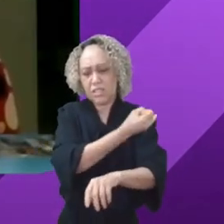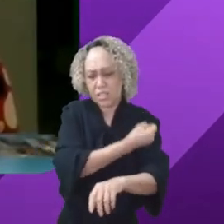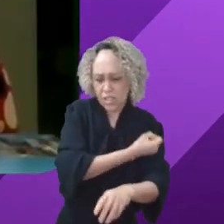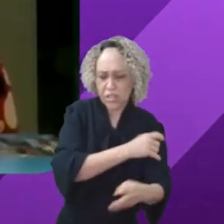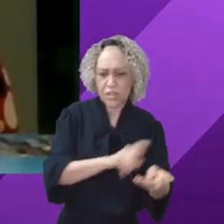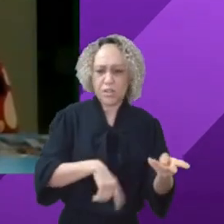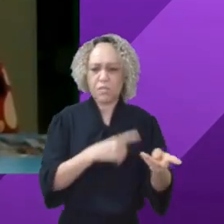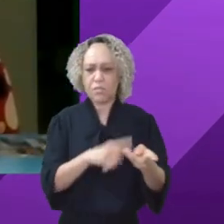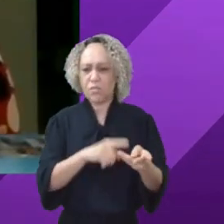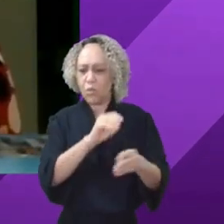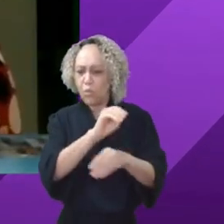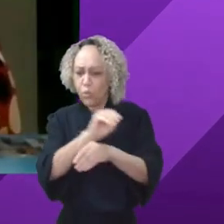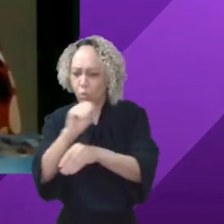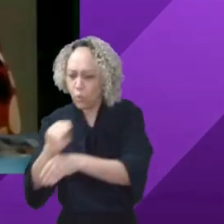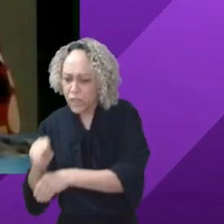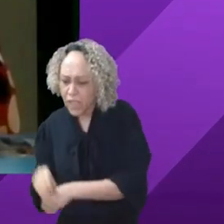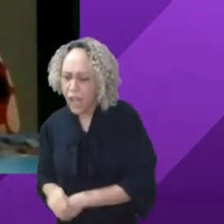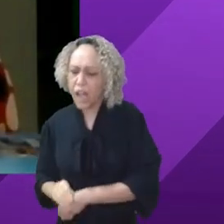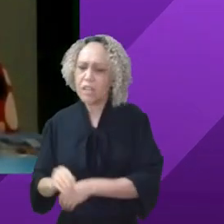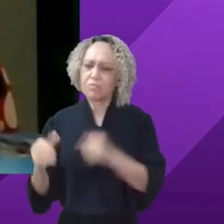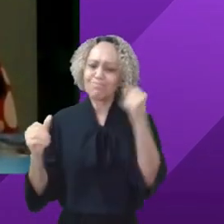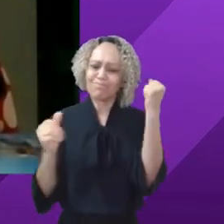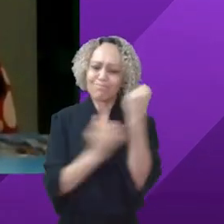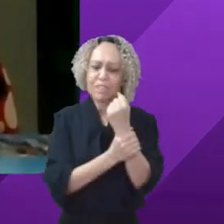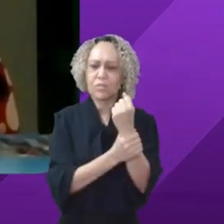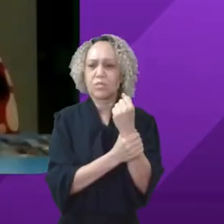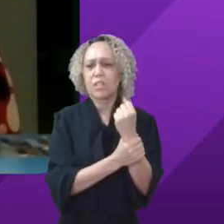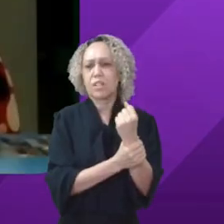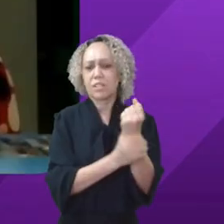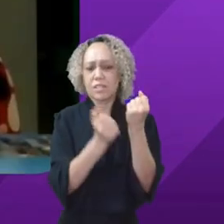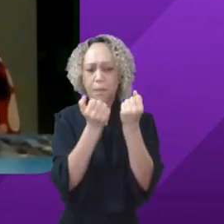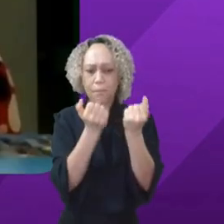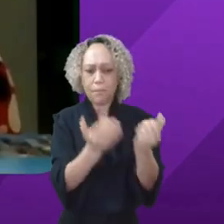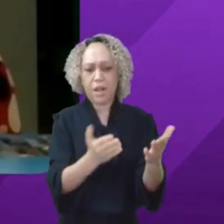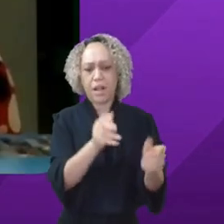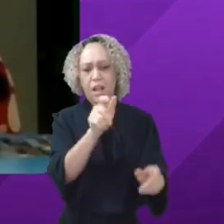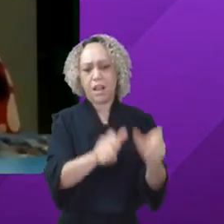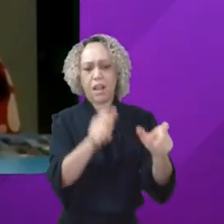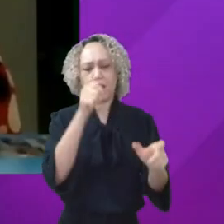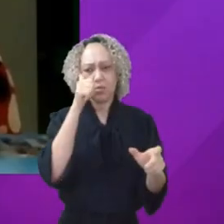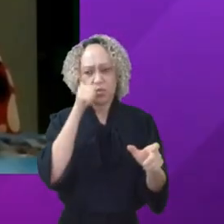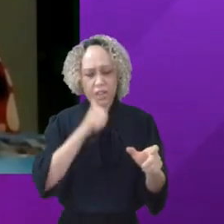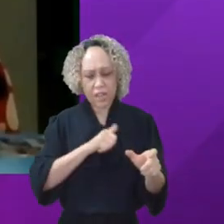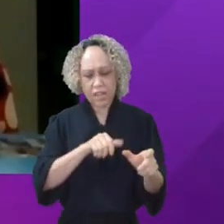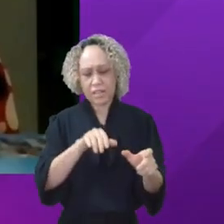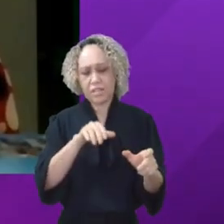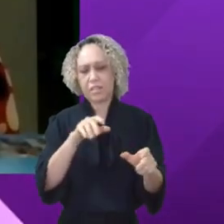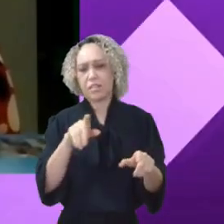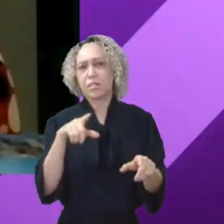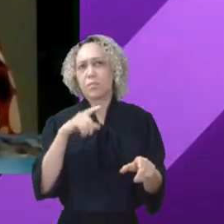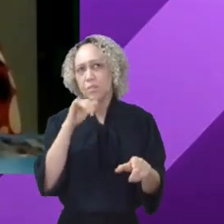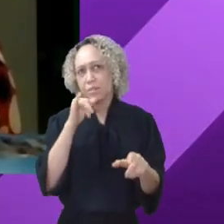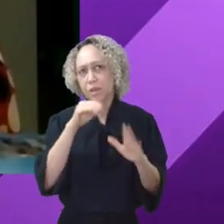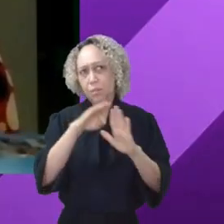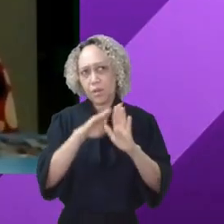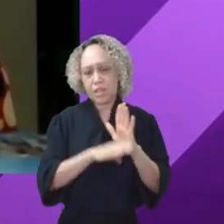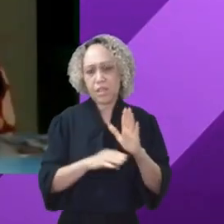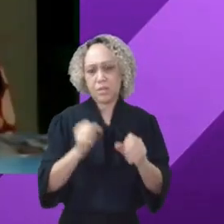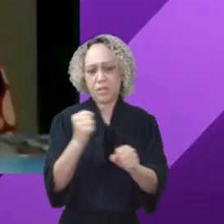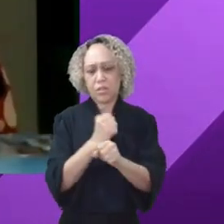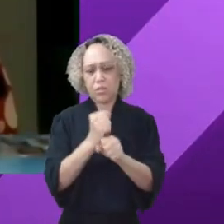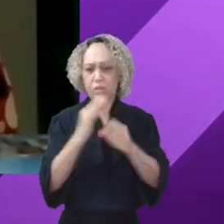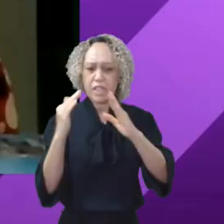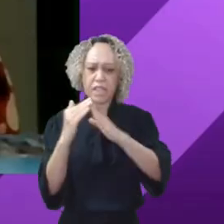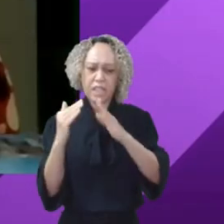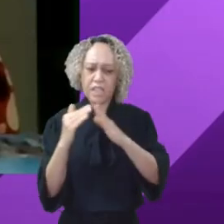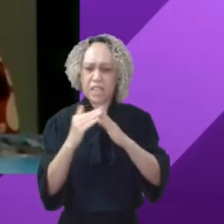cuidado, dando mais segurança para as mulheres quando se tem um programa de habitação, quando se tem um programa de infraestrutura,